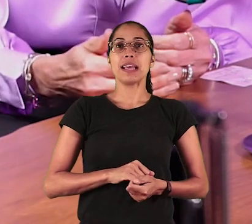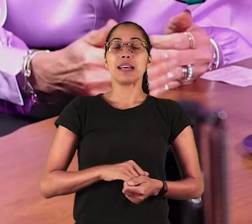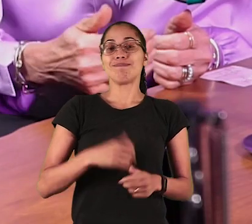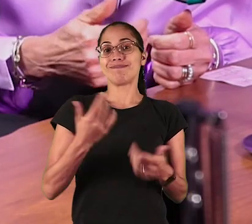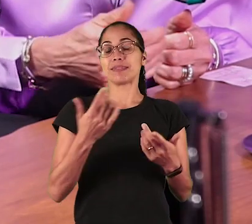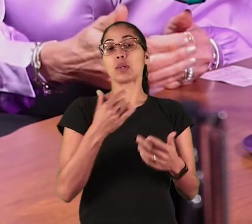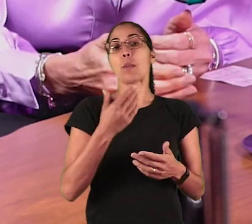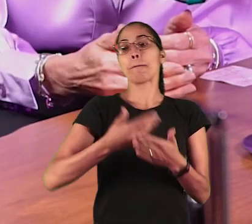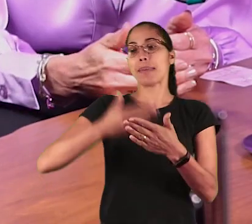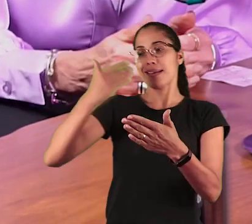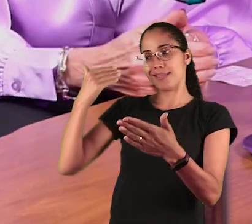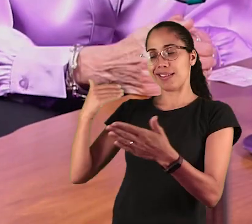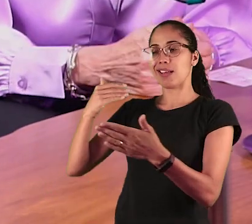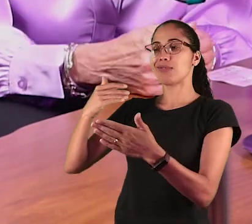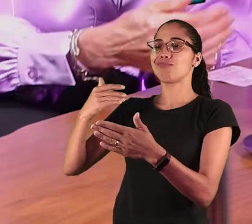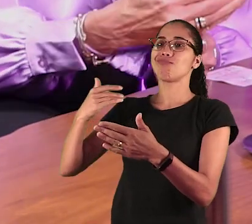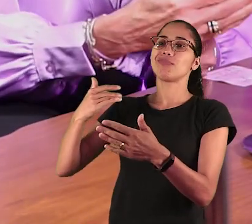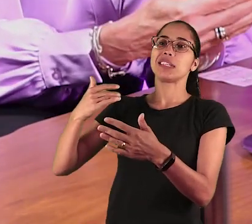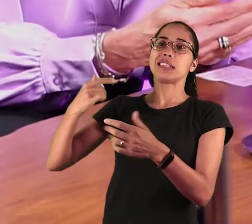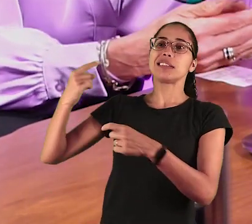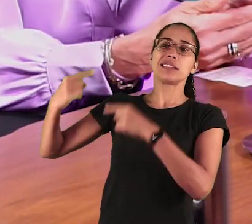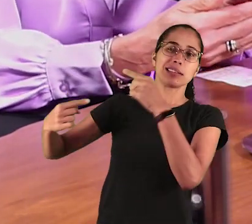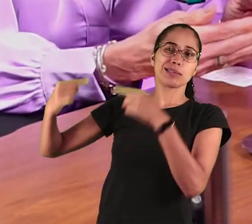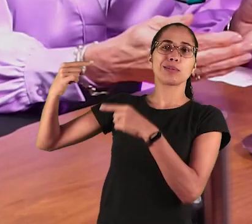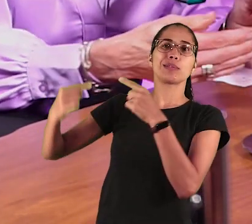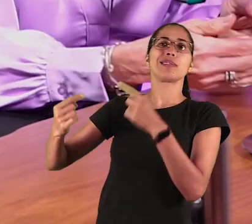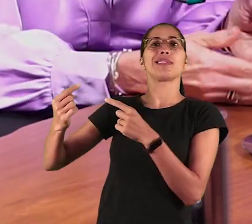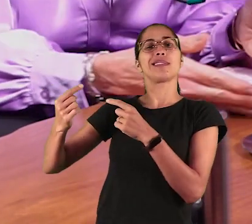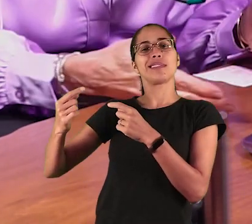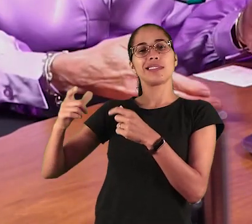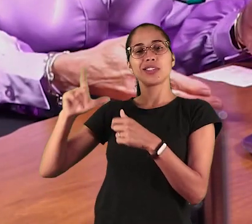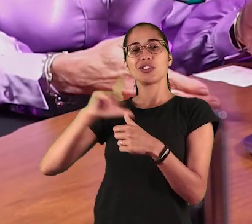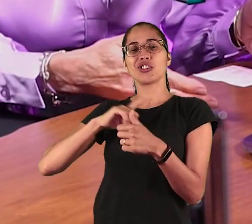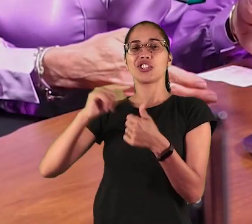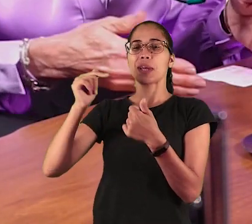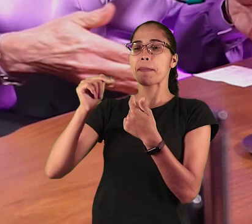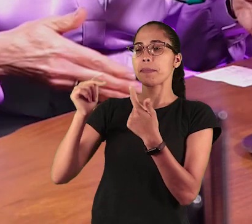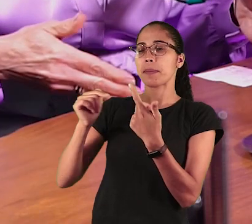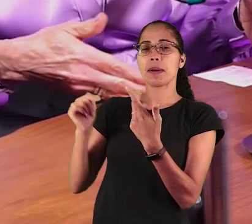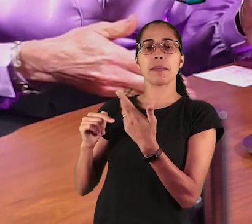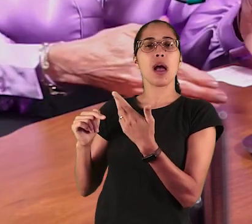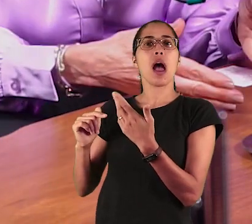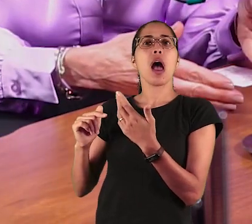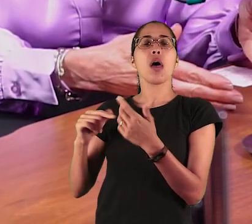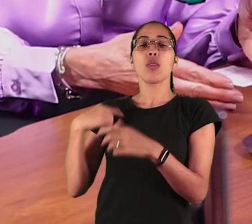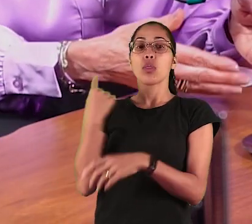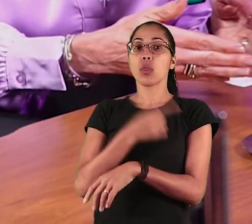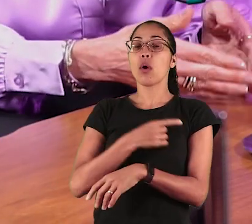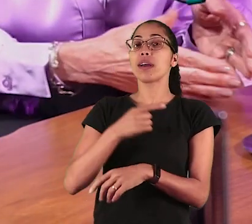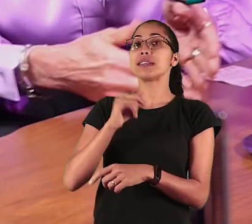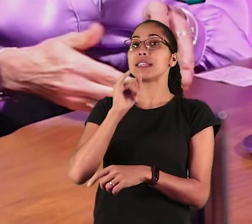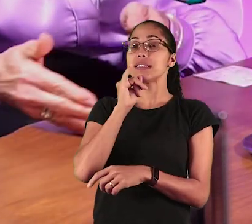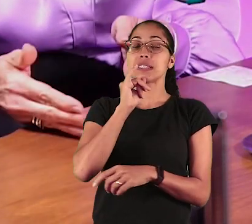ainda existia essas discussões ainda existiam né então a gente de fato cresceu as nossas carreiras sem muita referência